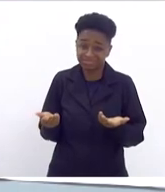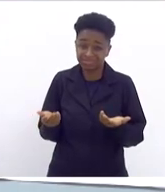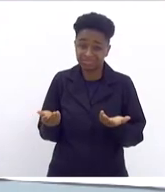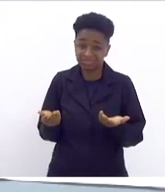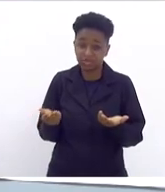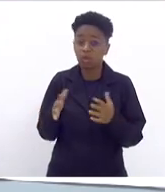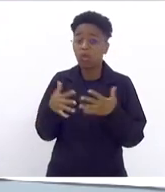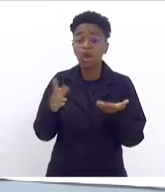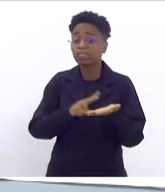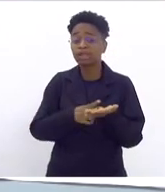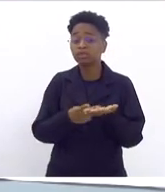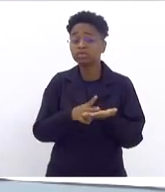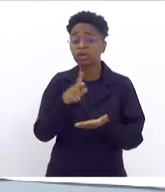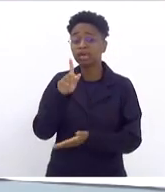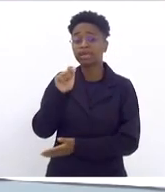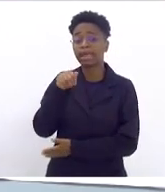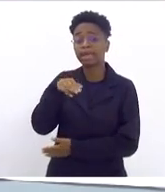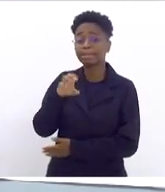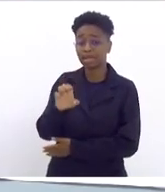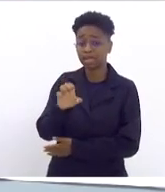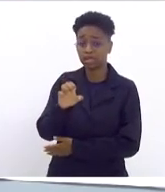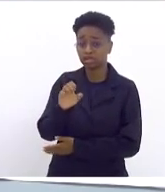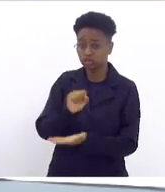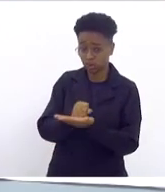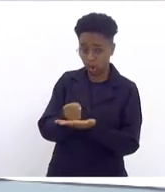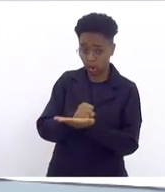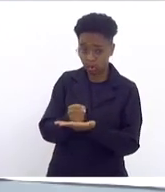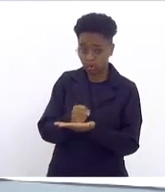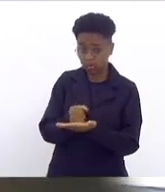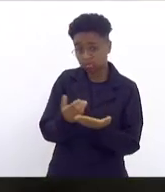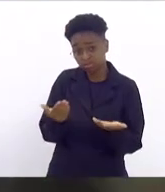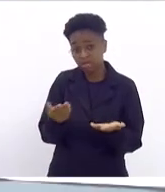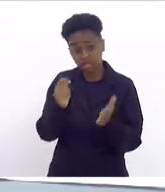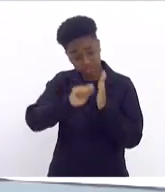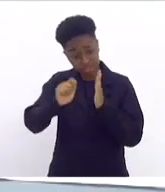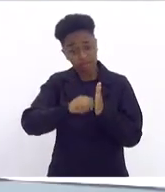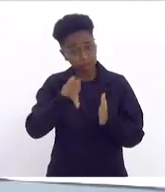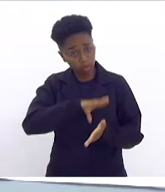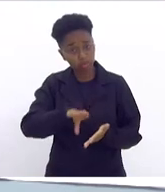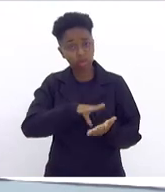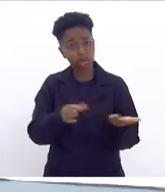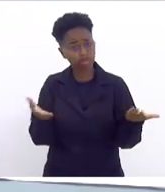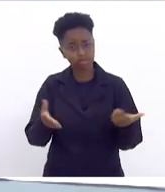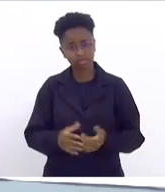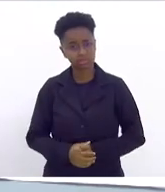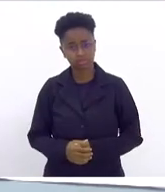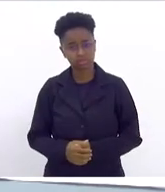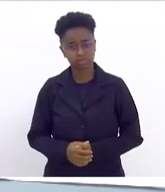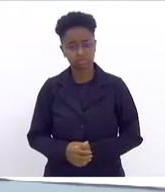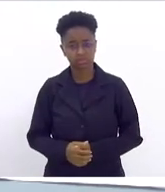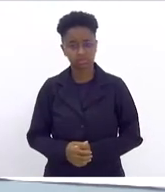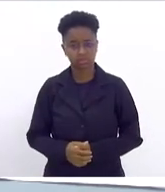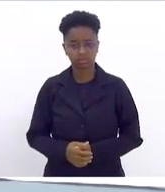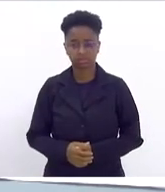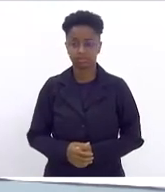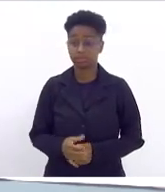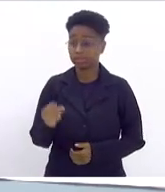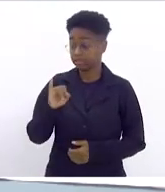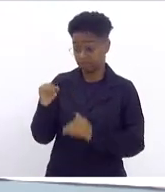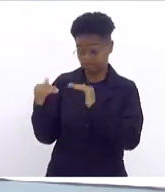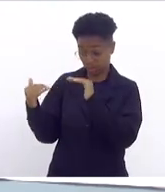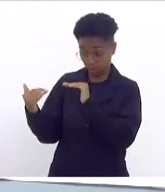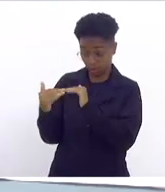qual é a tradução de game? Jogos eletrônicos? Então, vou fazer uma retificação do parecer. Se Vossa Excelência assim